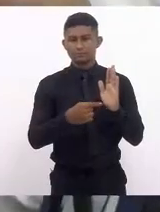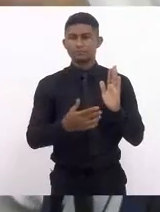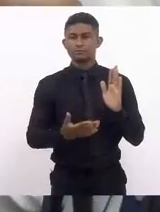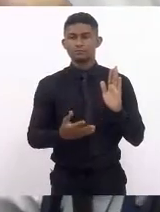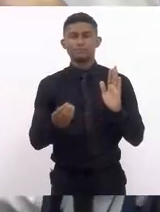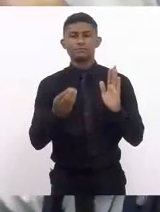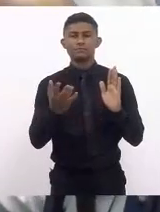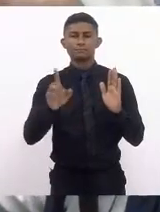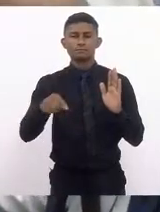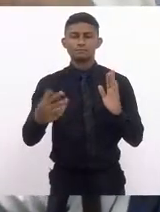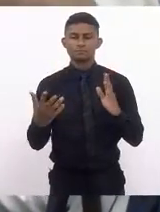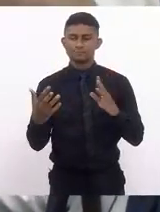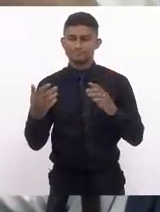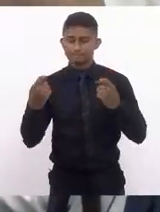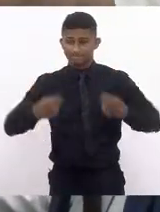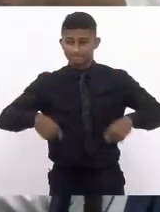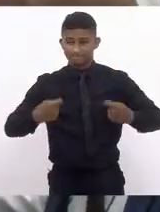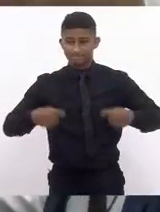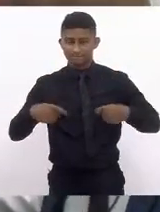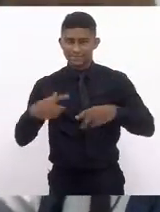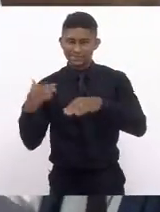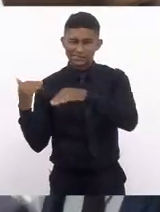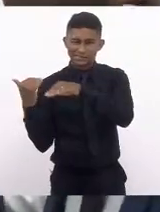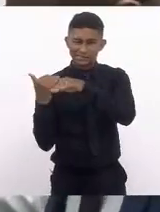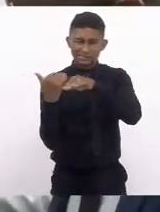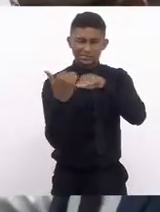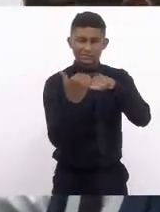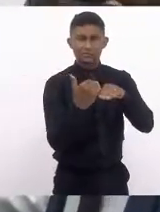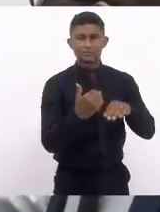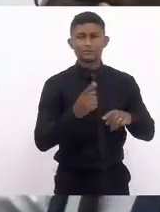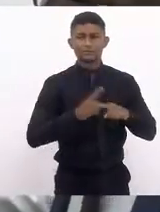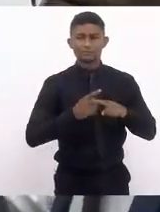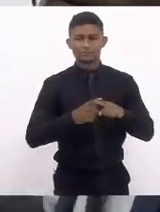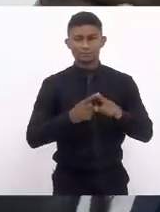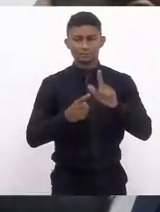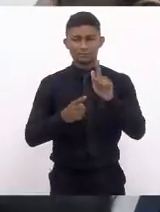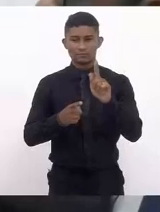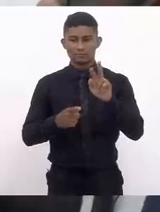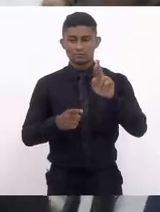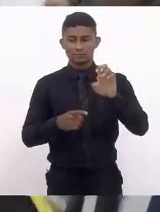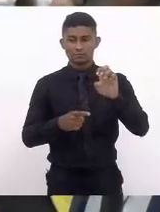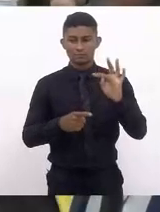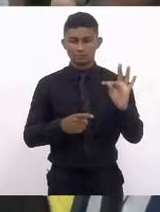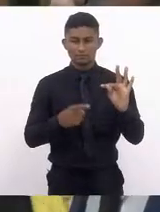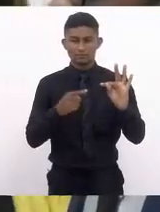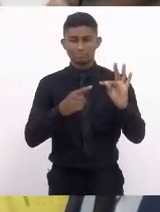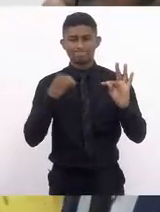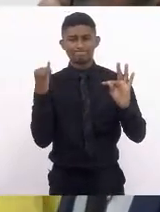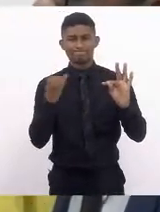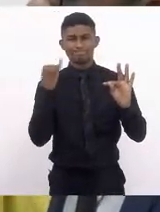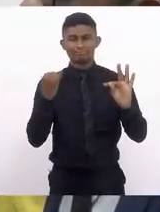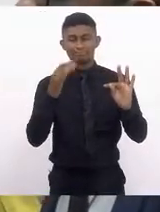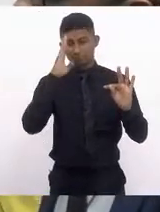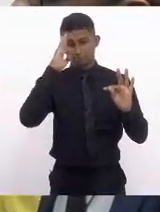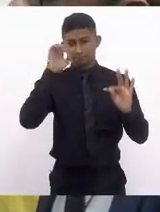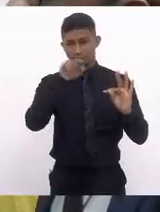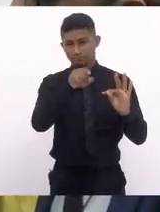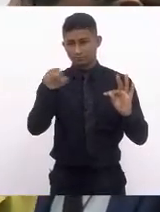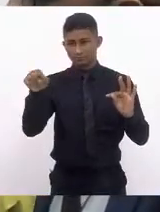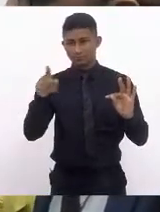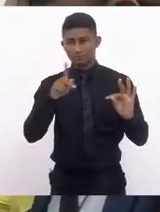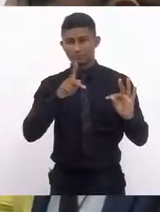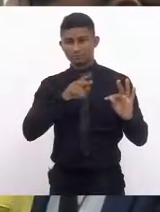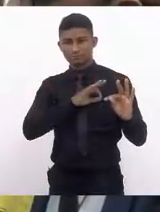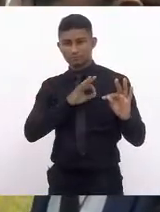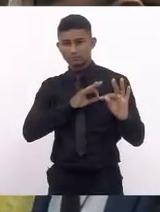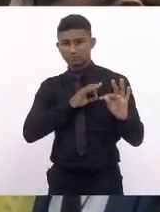buscando a equiparação porque a gente entende que a Grécia é uma gratificação importante principalmente para quem tá na ponta para o policial